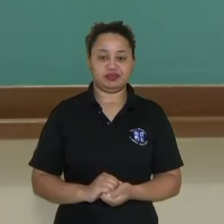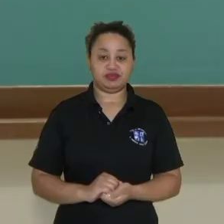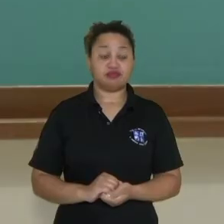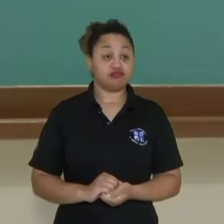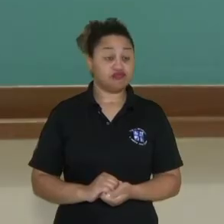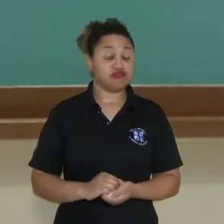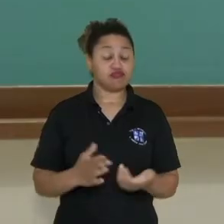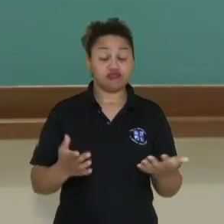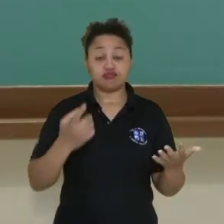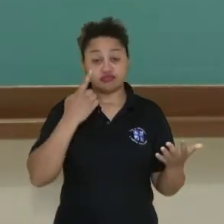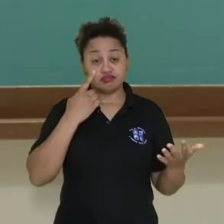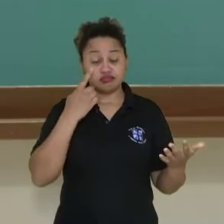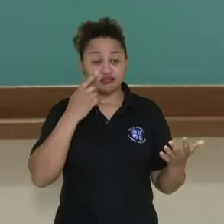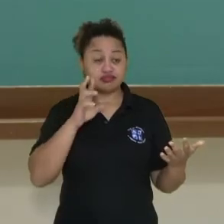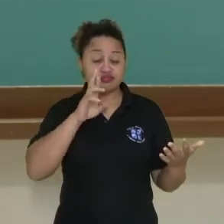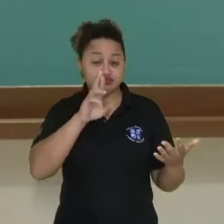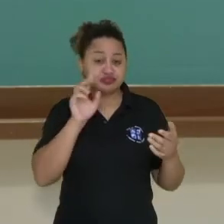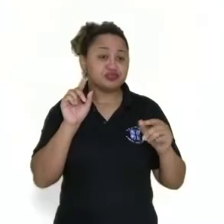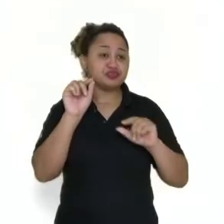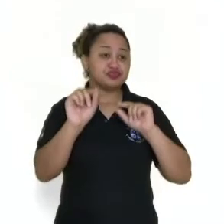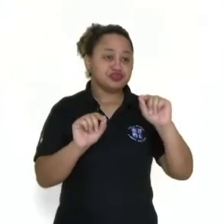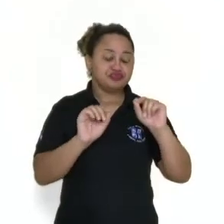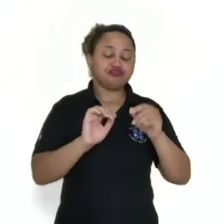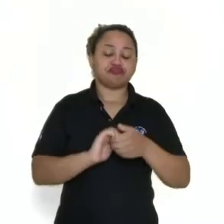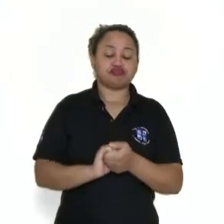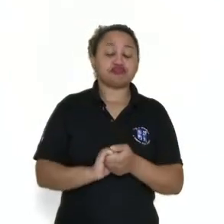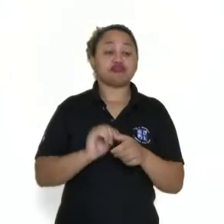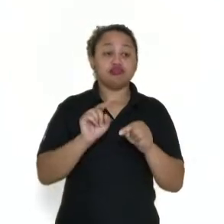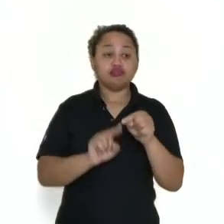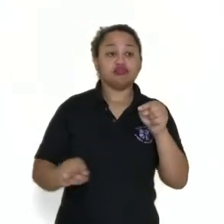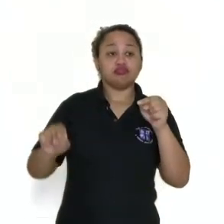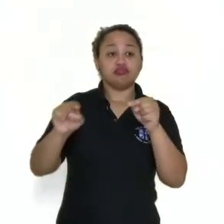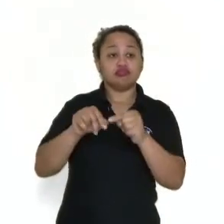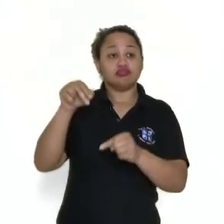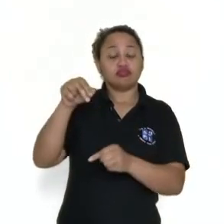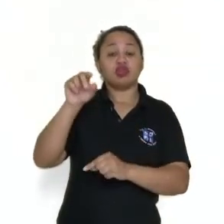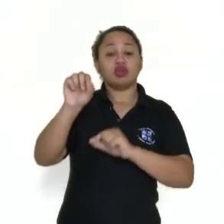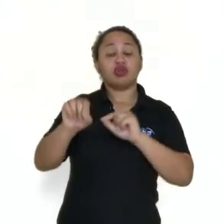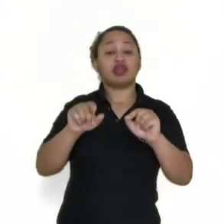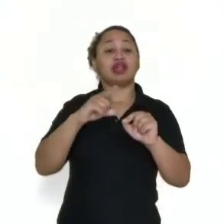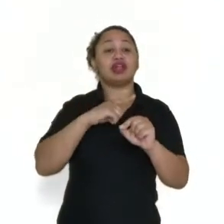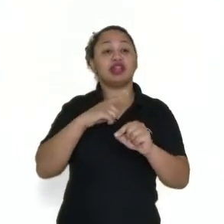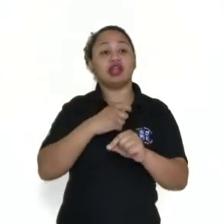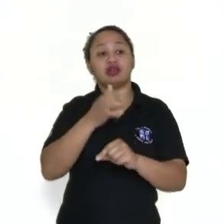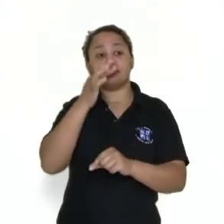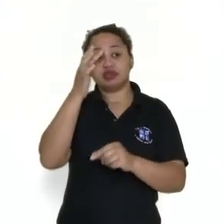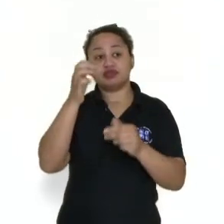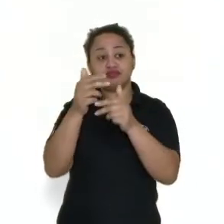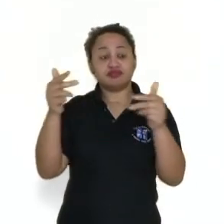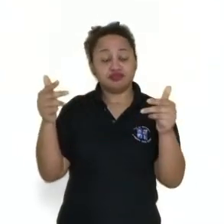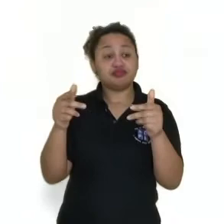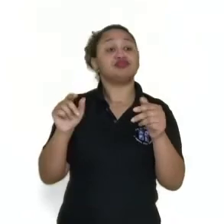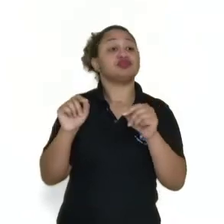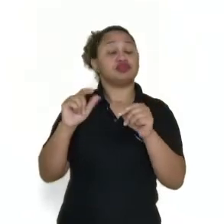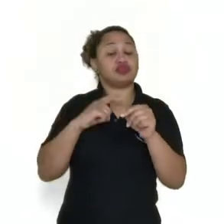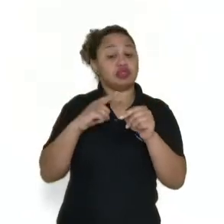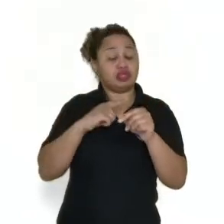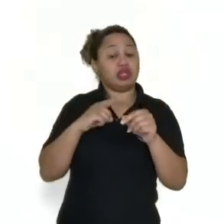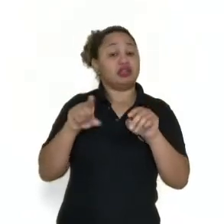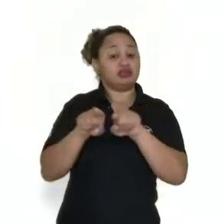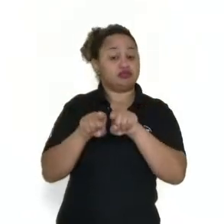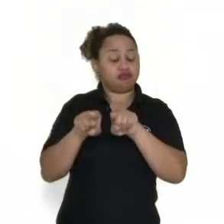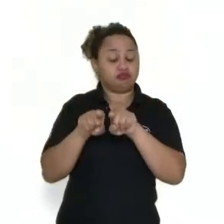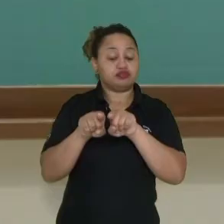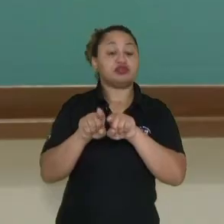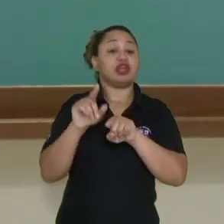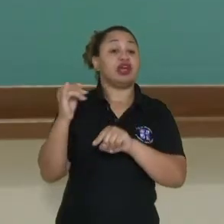Vamos ver lá o que você escreveu lá. O ciclo do nitrogênio se relaciona com a presença de plantas leguminosas no interior do seu ecossistema. Então é